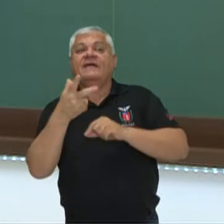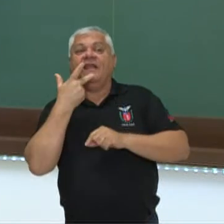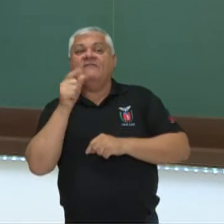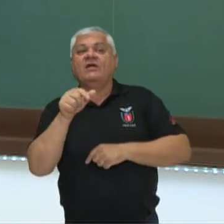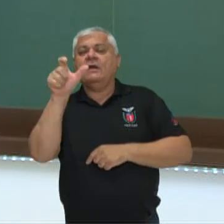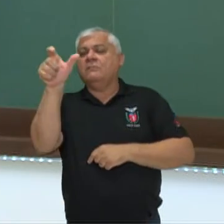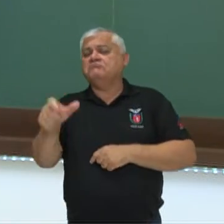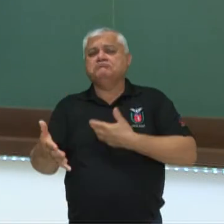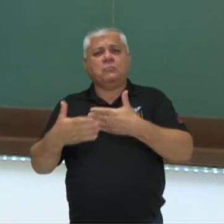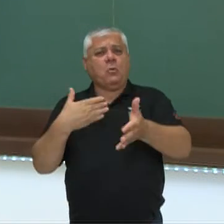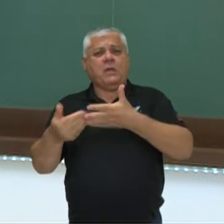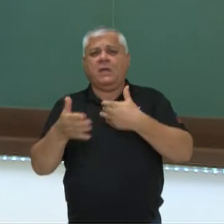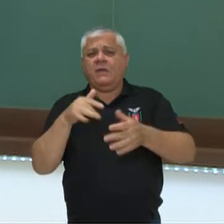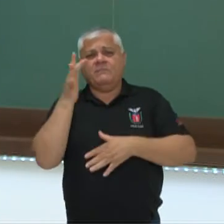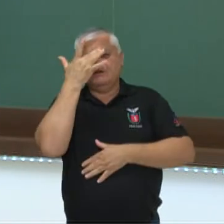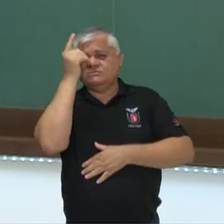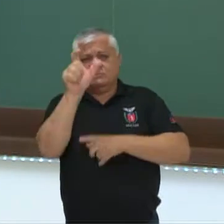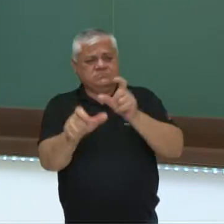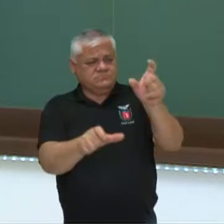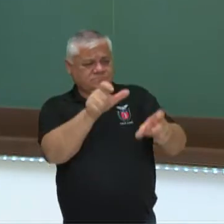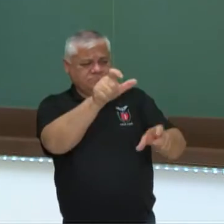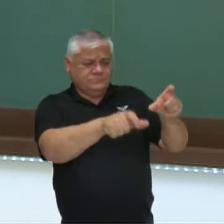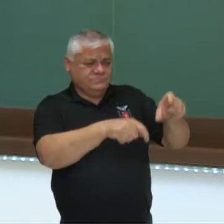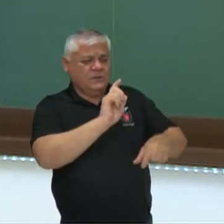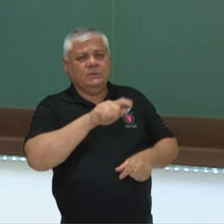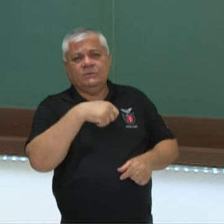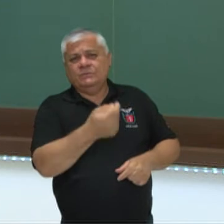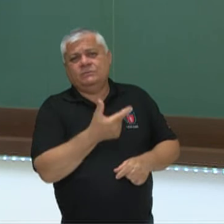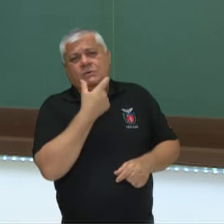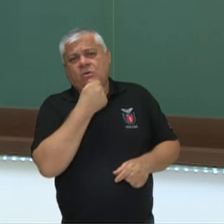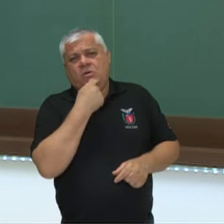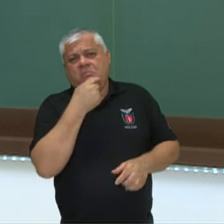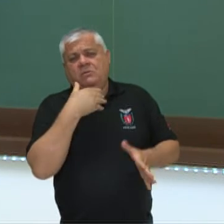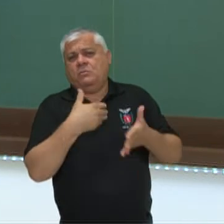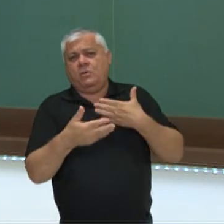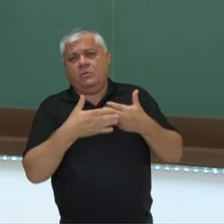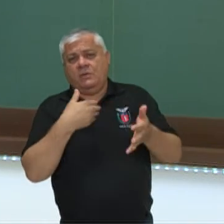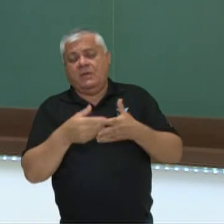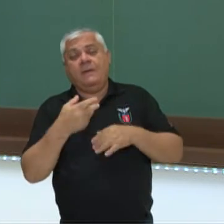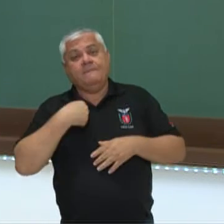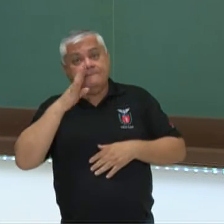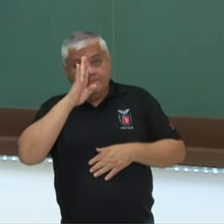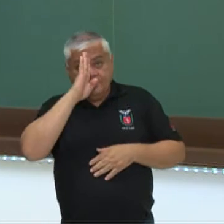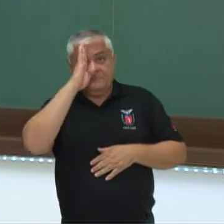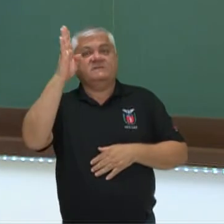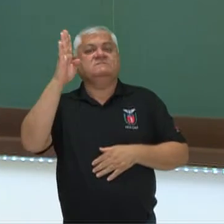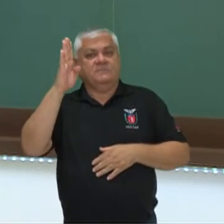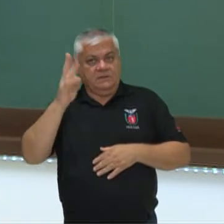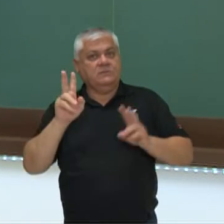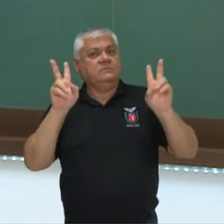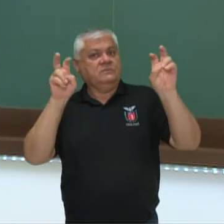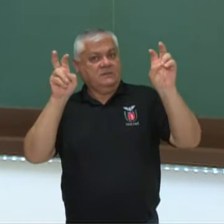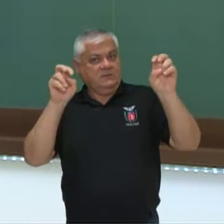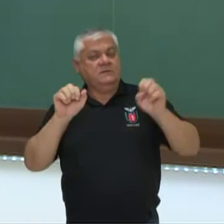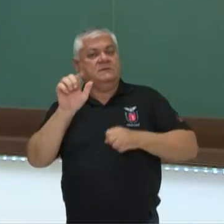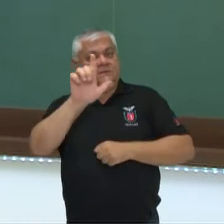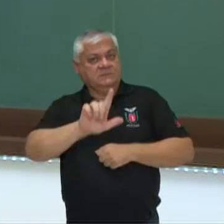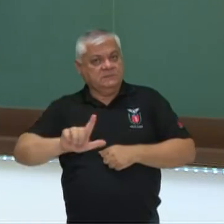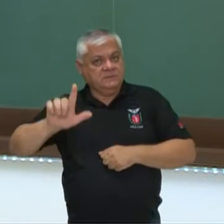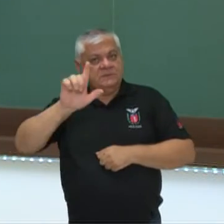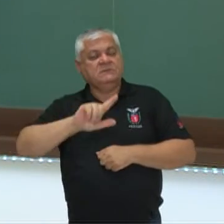respeito a qualquer indivíduo, a qualquer pessoa, né? Na verdade, esse é um dos principais temas de toda a literatura, né?